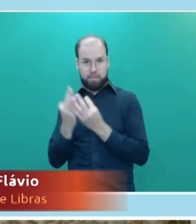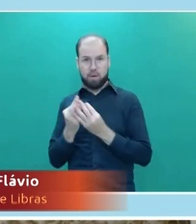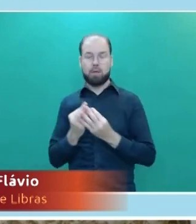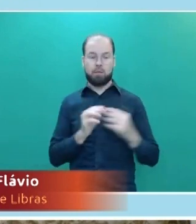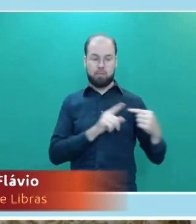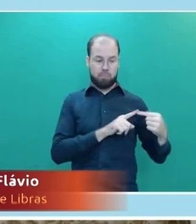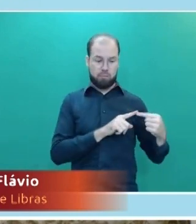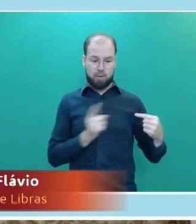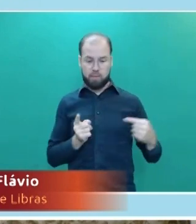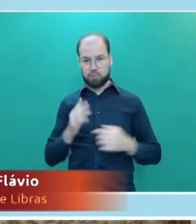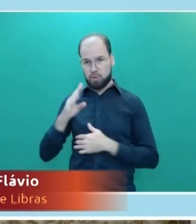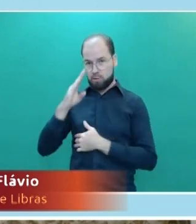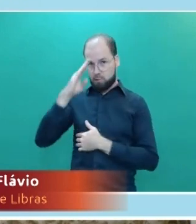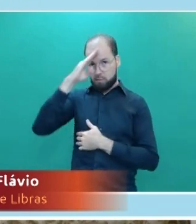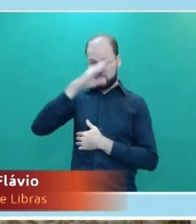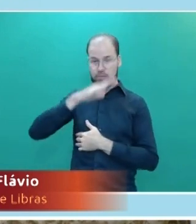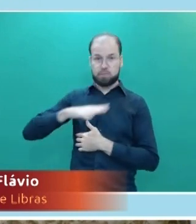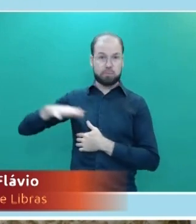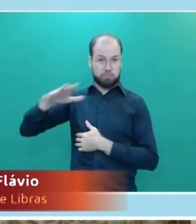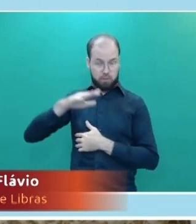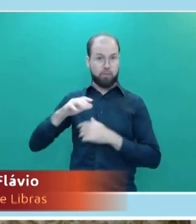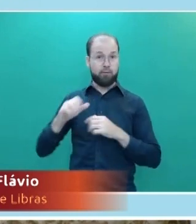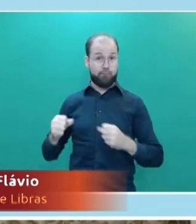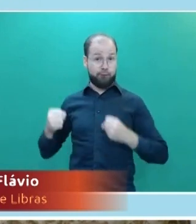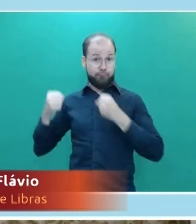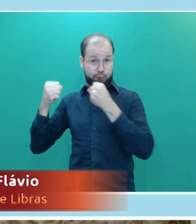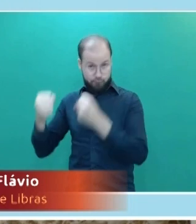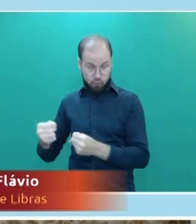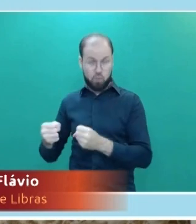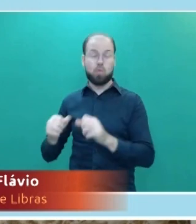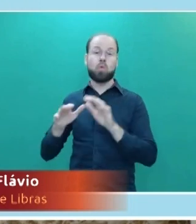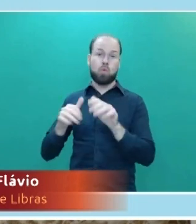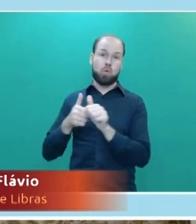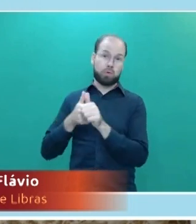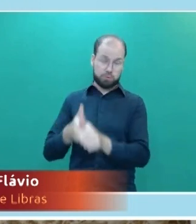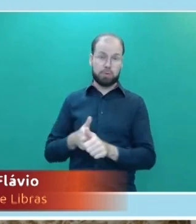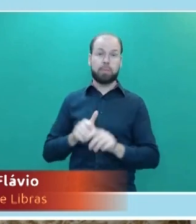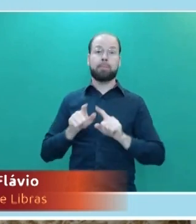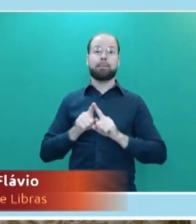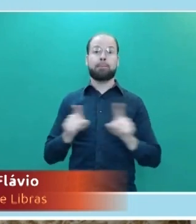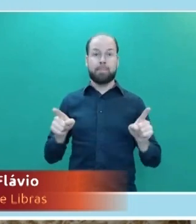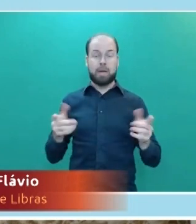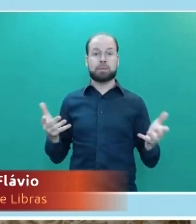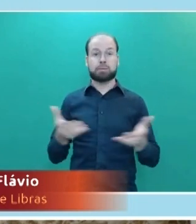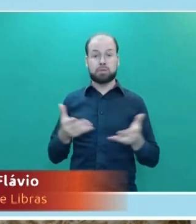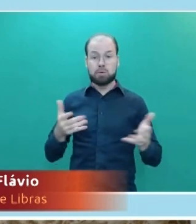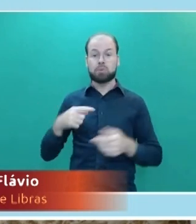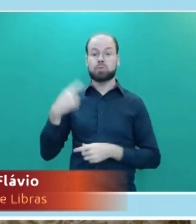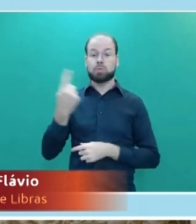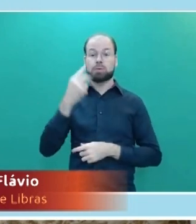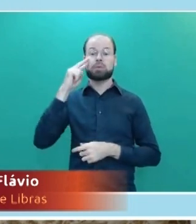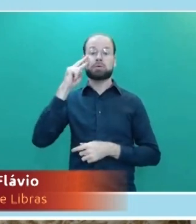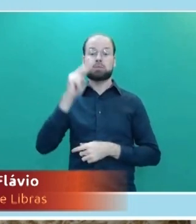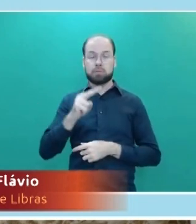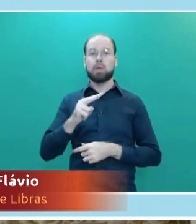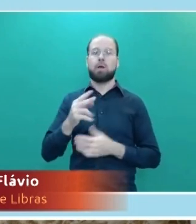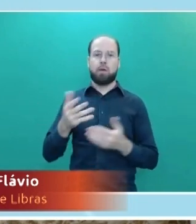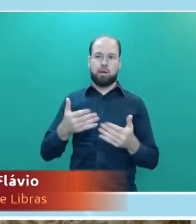então a gente está vivendo agora um rescaldo do que foi produzido ao longo de 100 anos, vamos pegar assim.